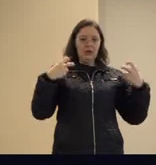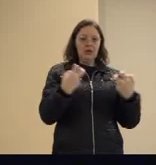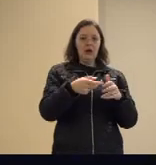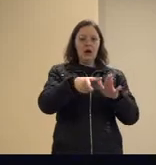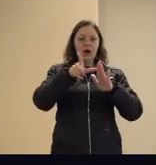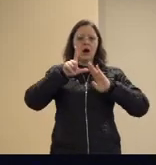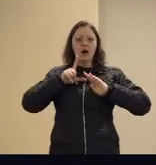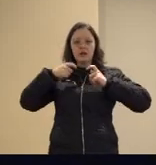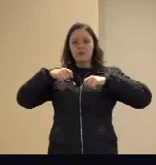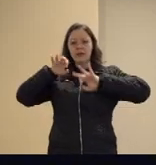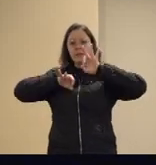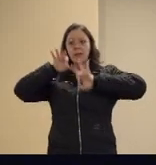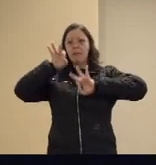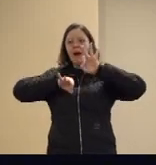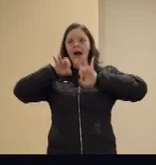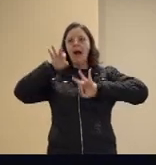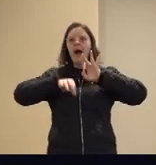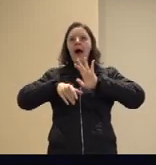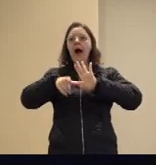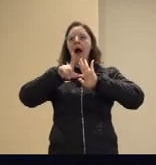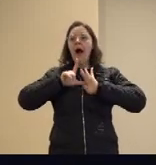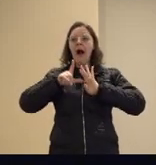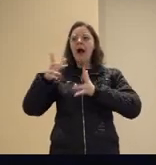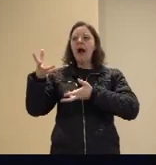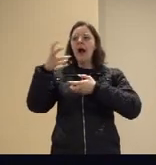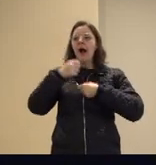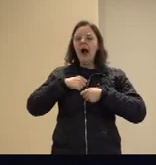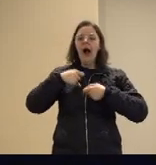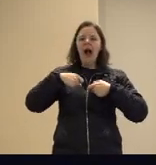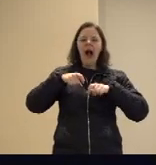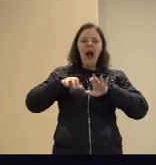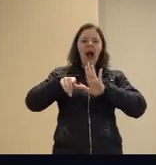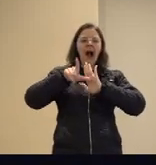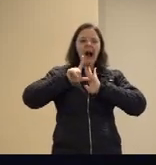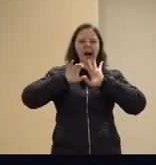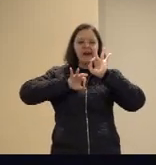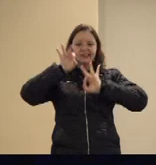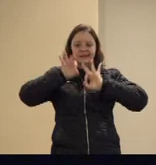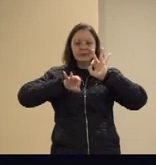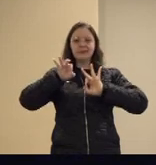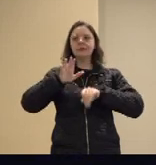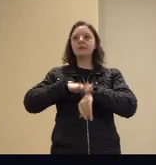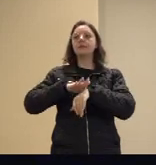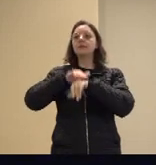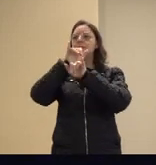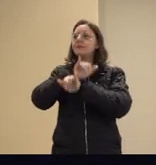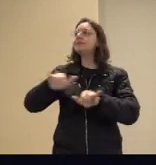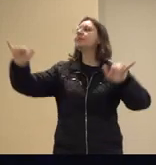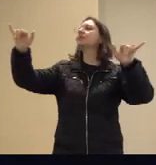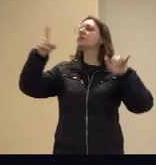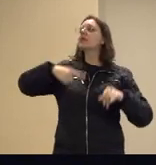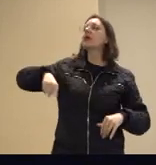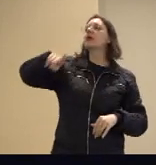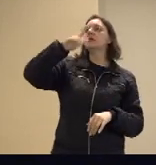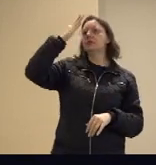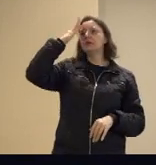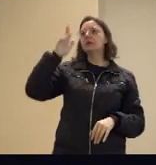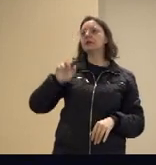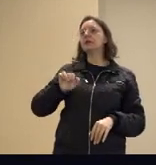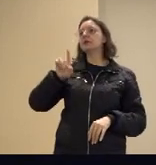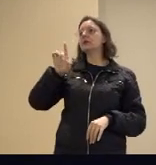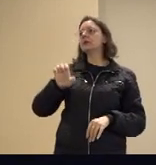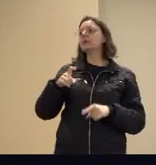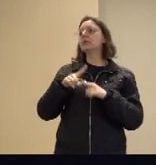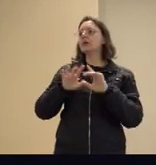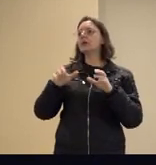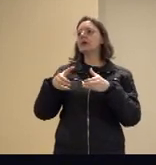preparar antes dela, antes do acolhimento. E eu acho que aqui é o momento de falar isso. Aqui é o momento de falar em rede, porque as